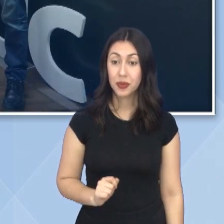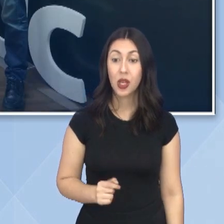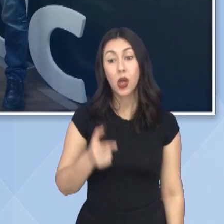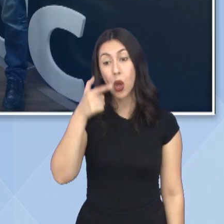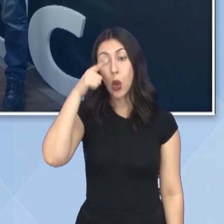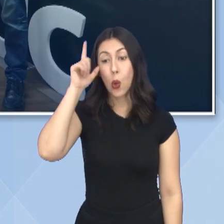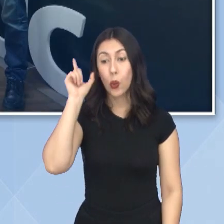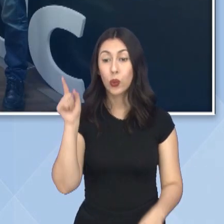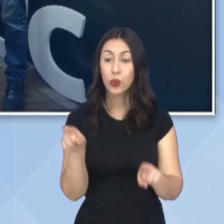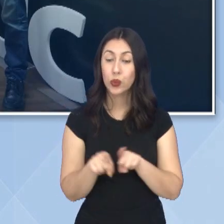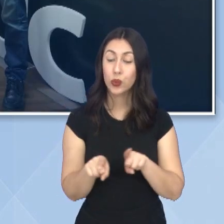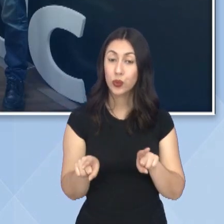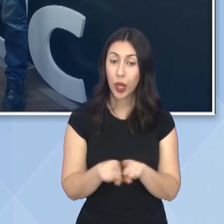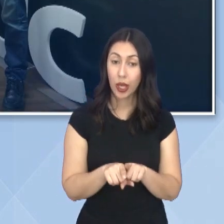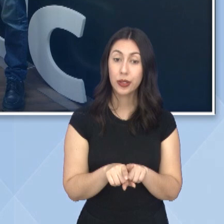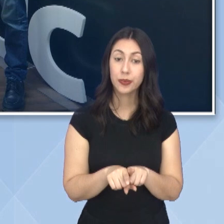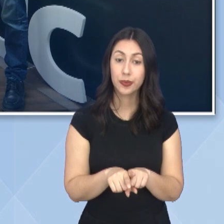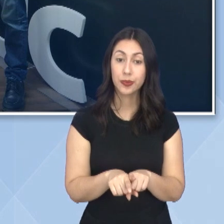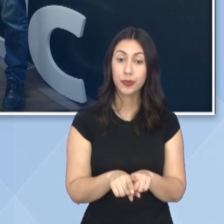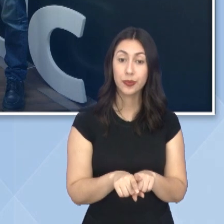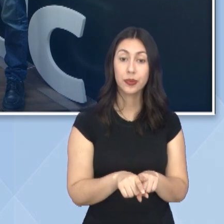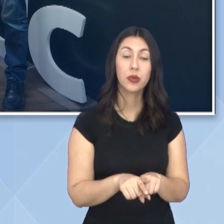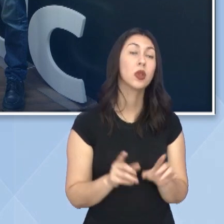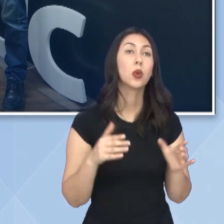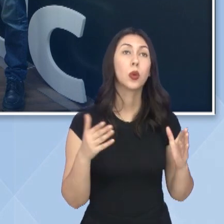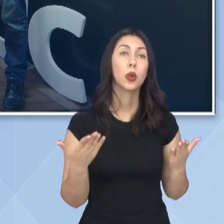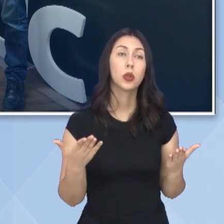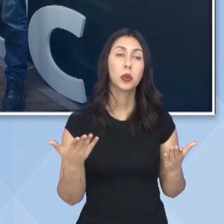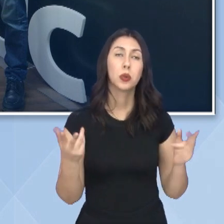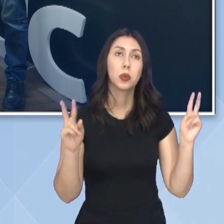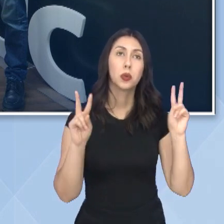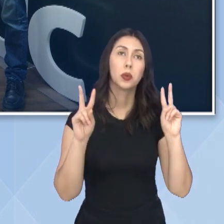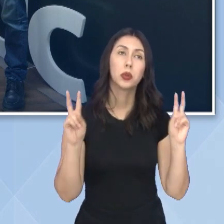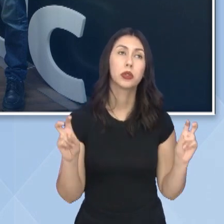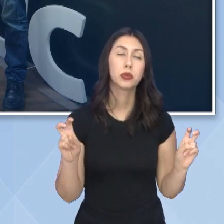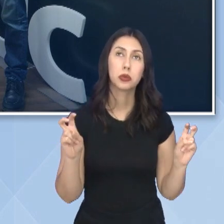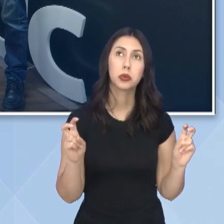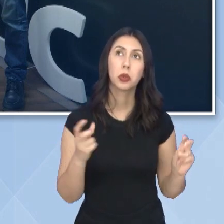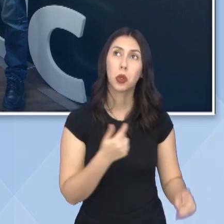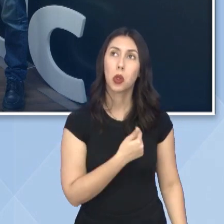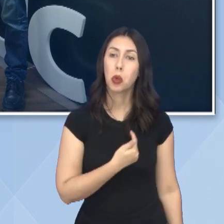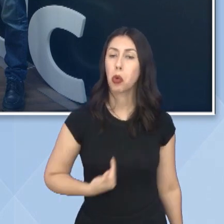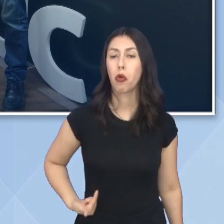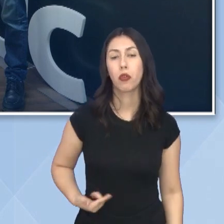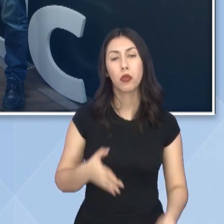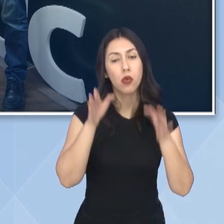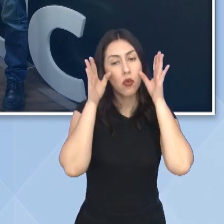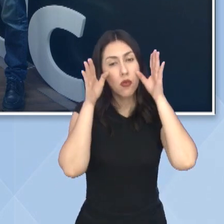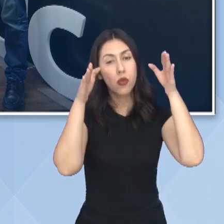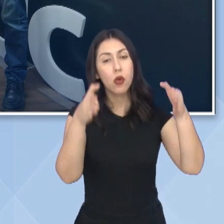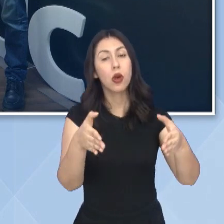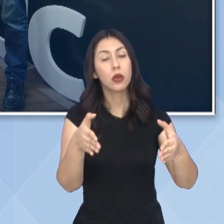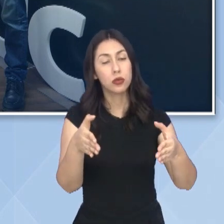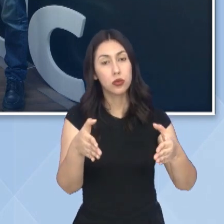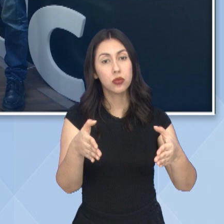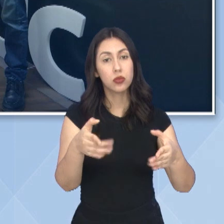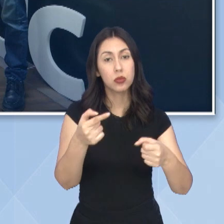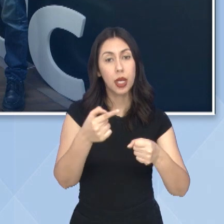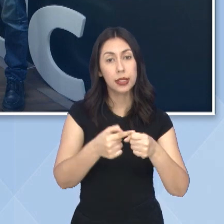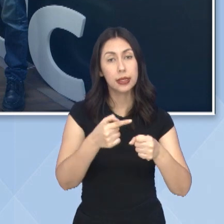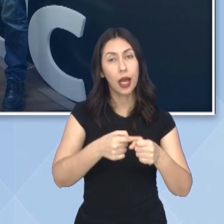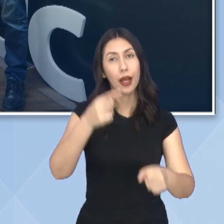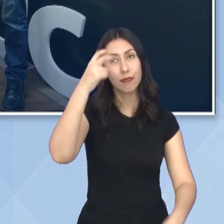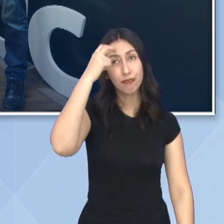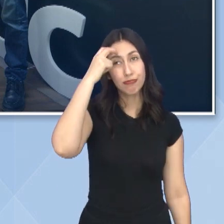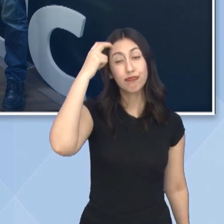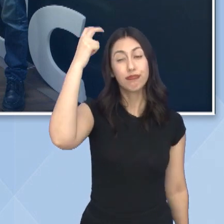Ontem também, senhor presidente, quando nós falamos que é um governo focado, uma cidade